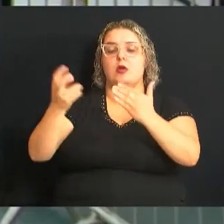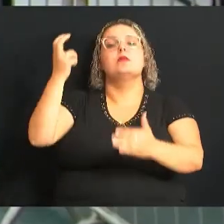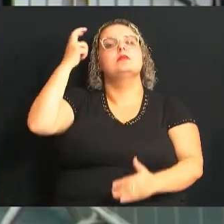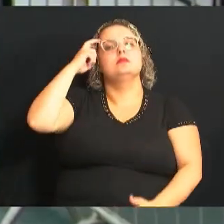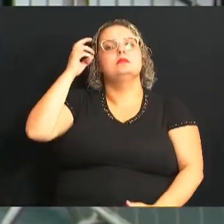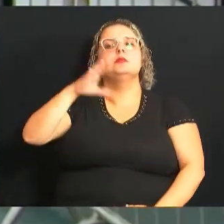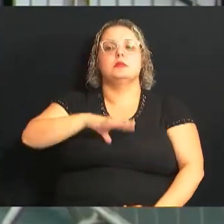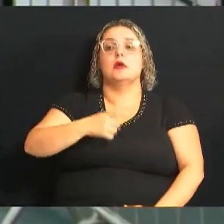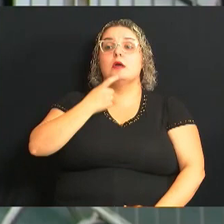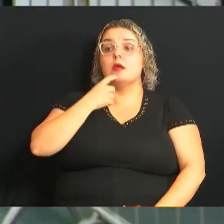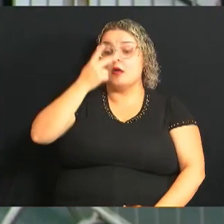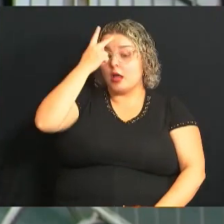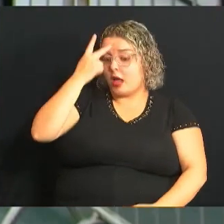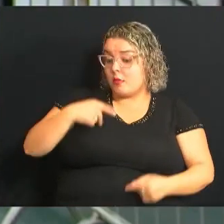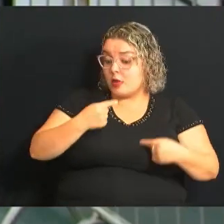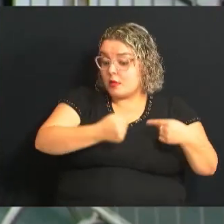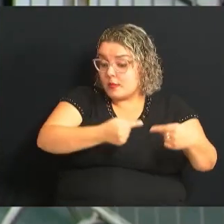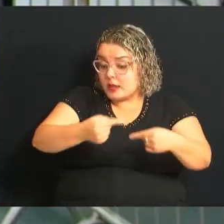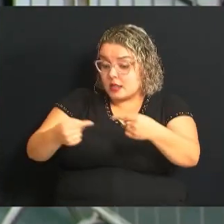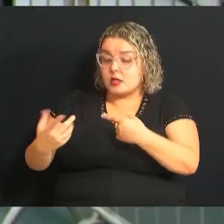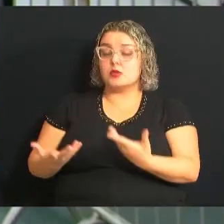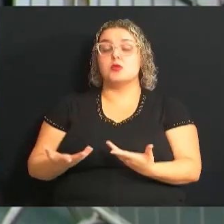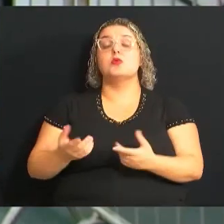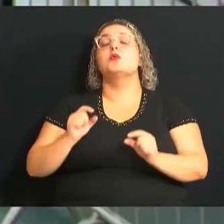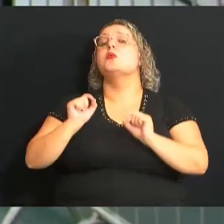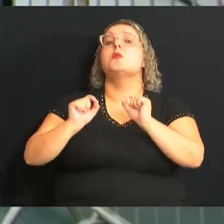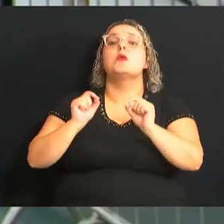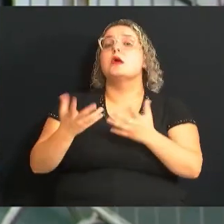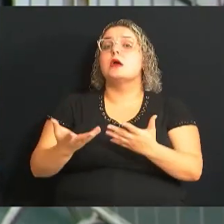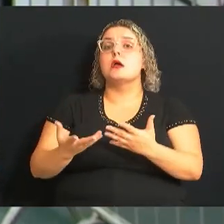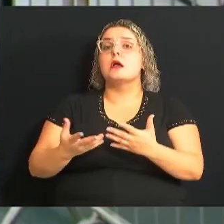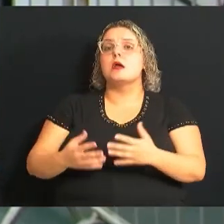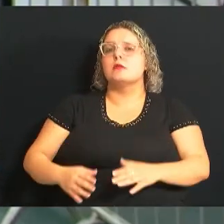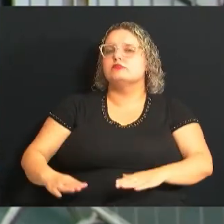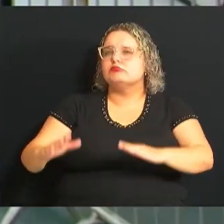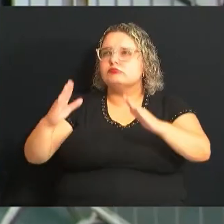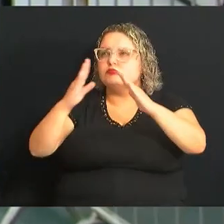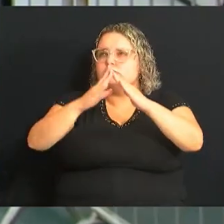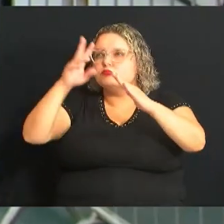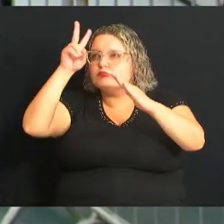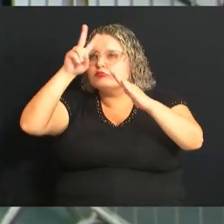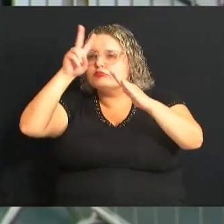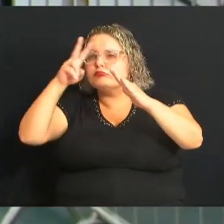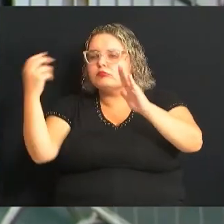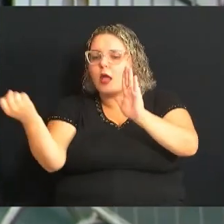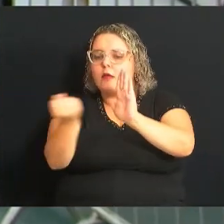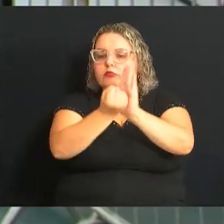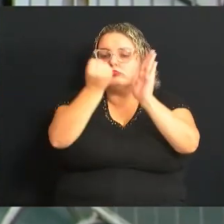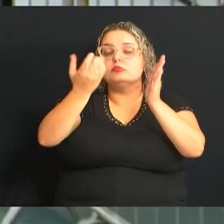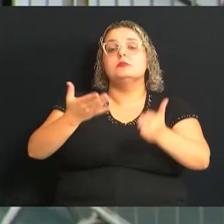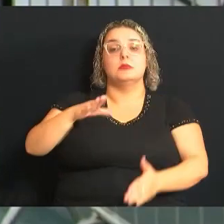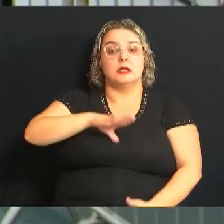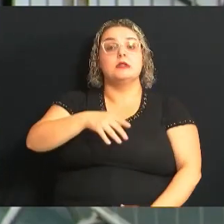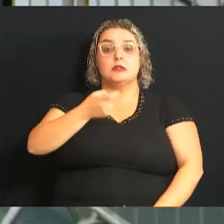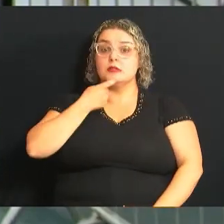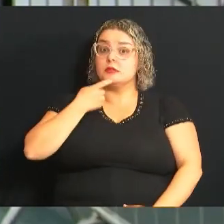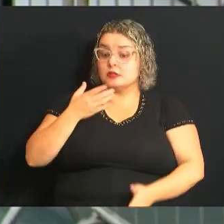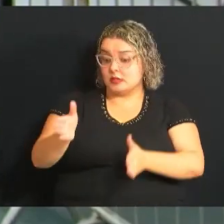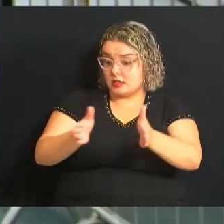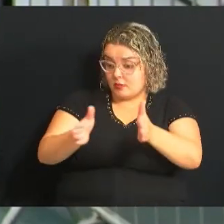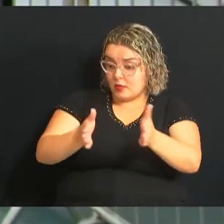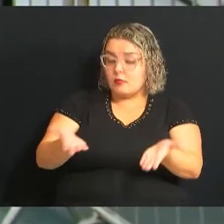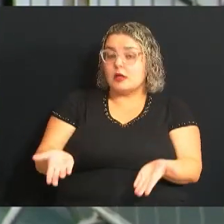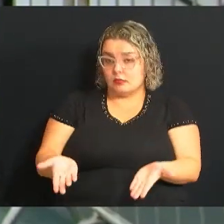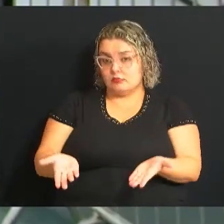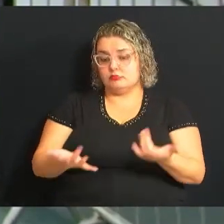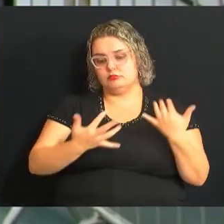própria discussão que diz respeito ao patrimônio histórico da cidade de Campinas. Nesse período,